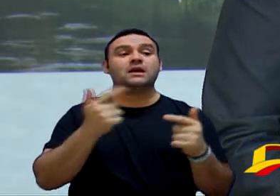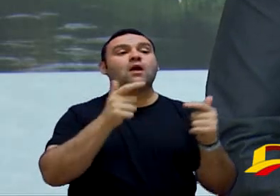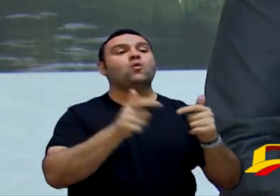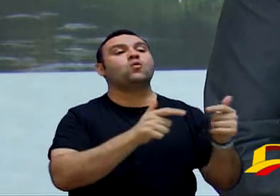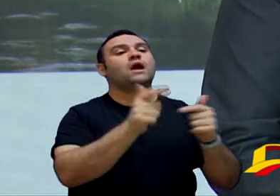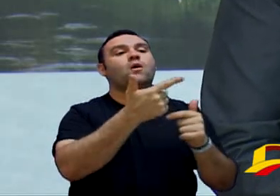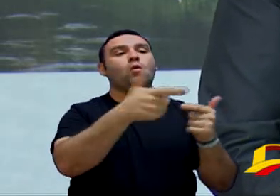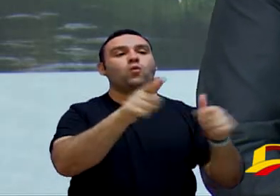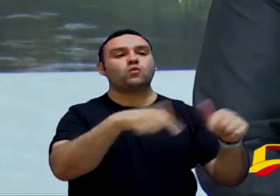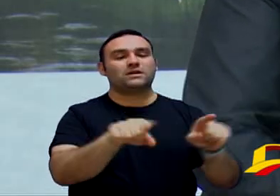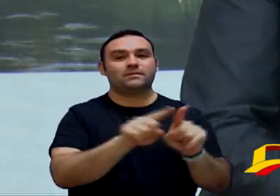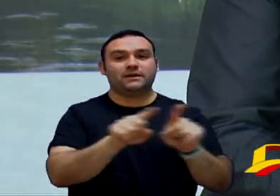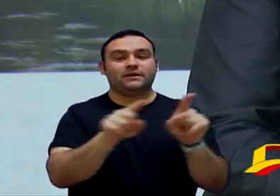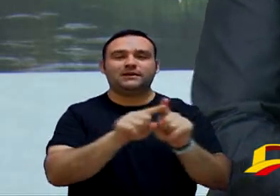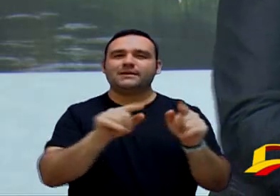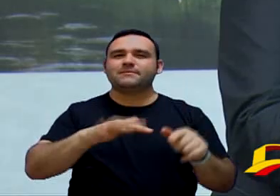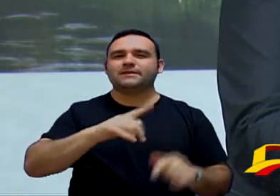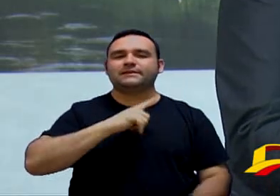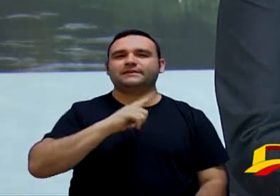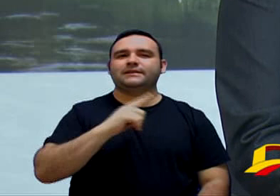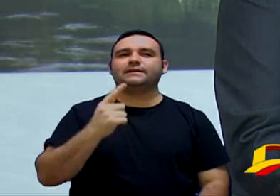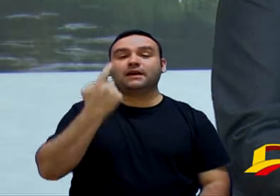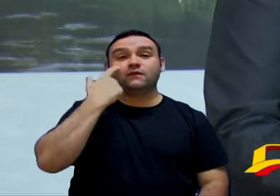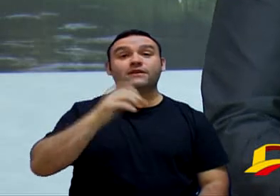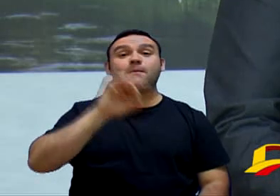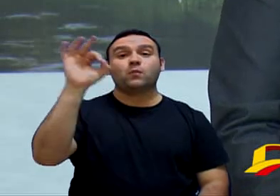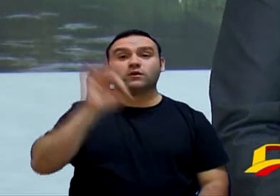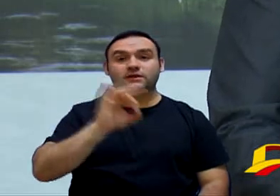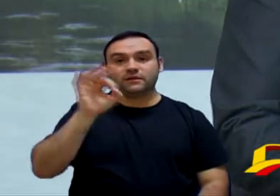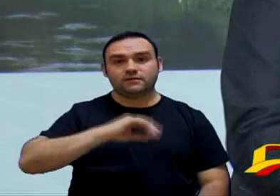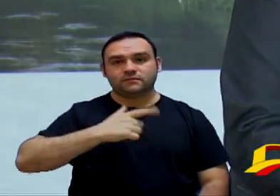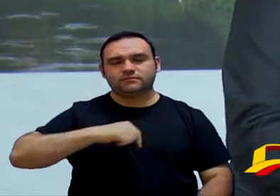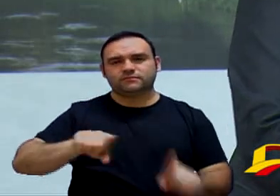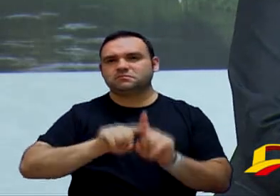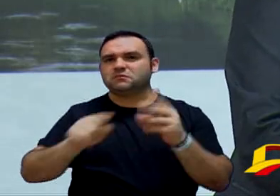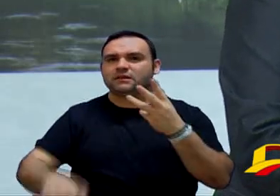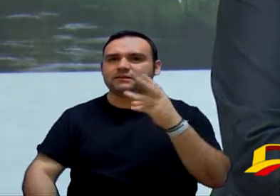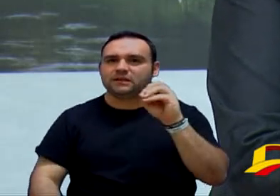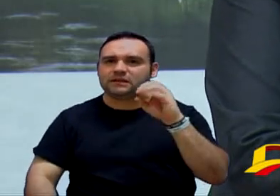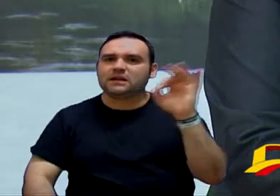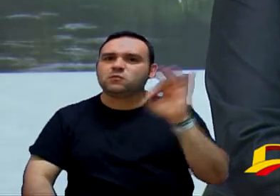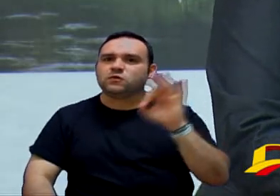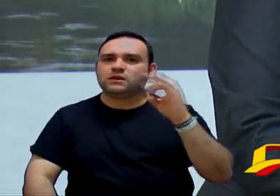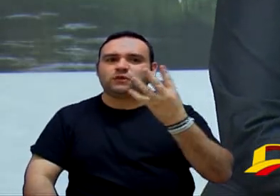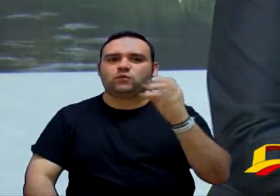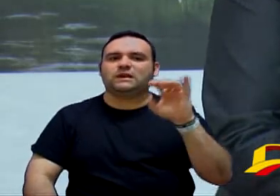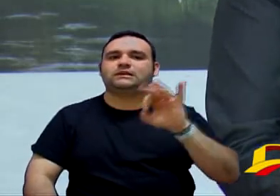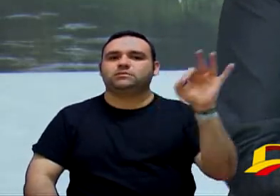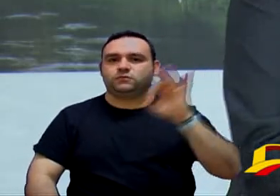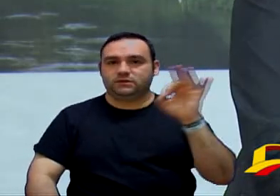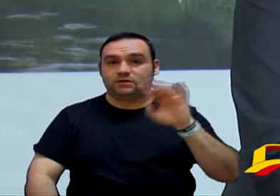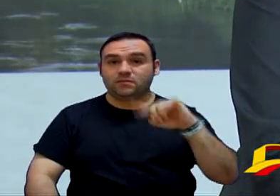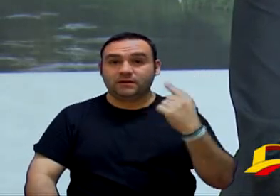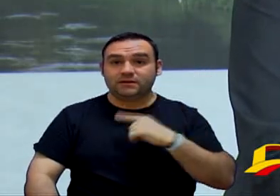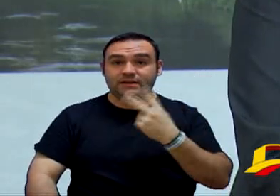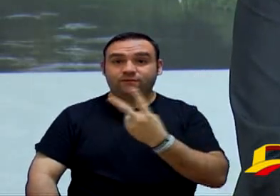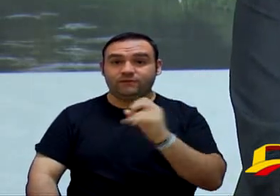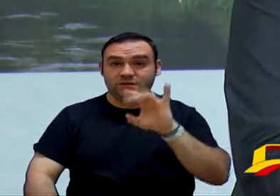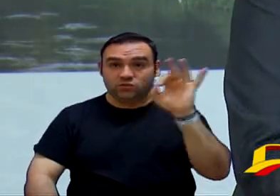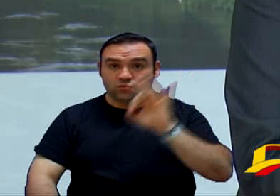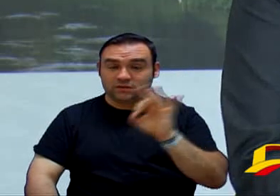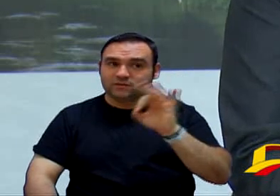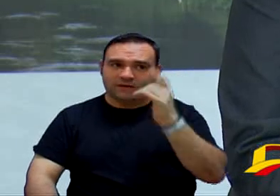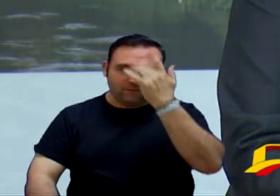locais Eles foram colocados em torno de ouvir a porcentagem mais ou menos até de 30 a 40%. mas a gente colocando a vítimas